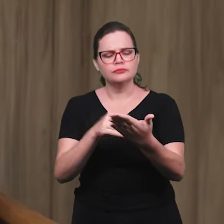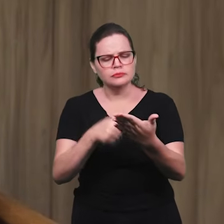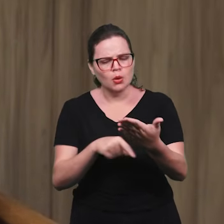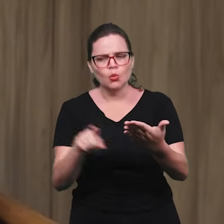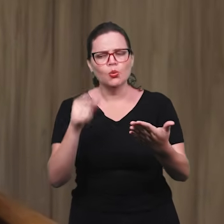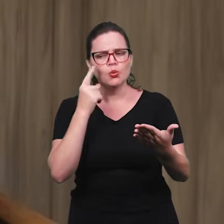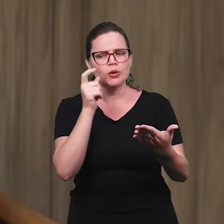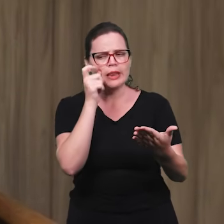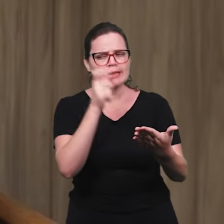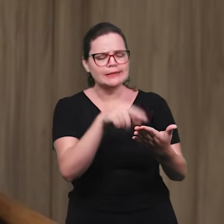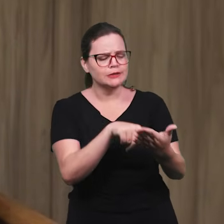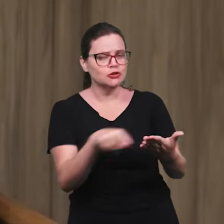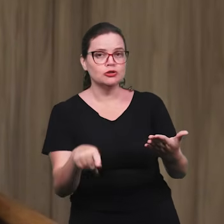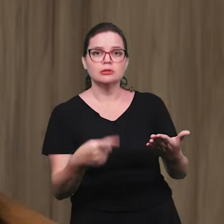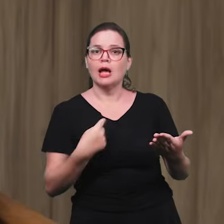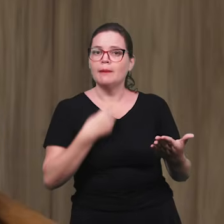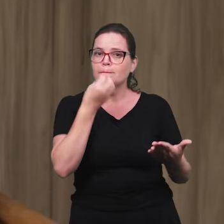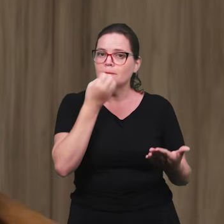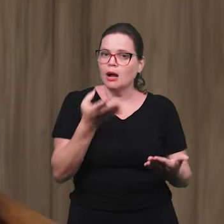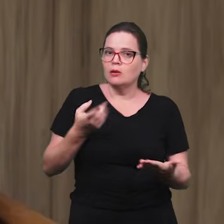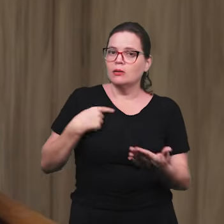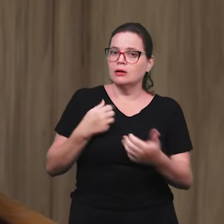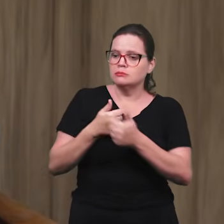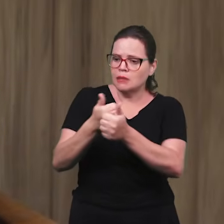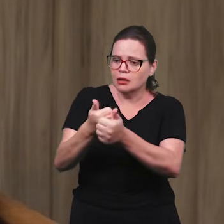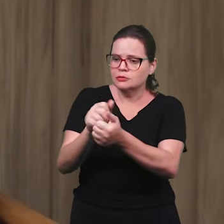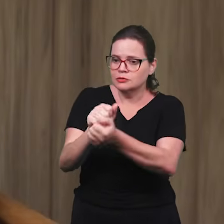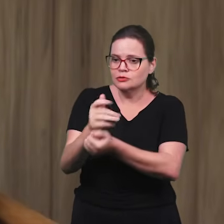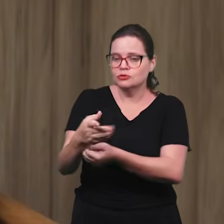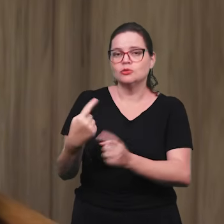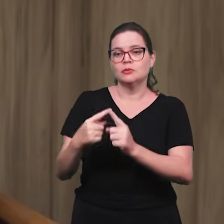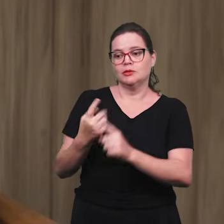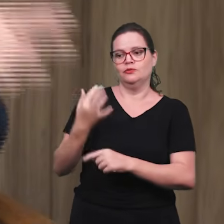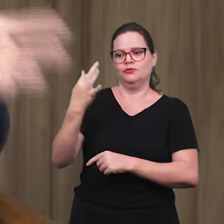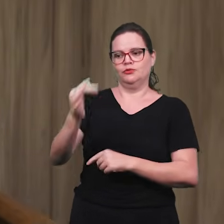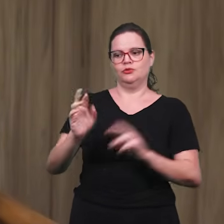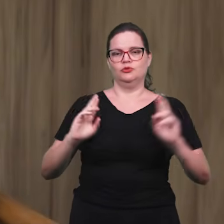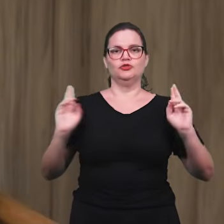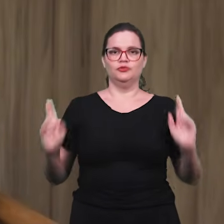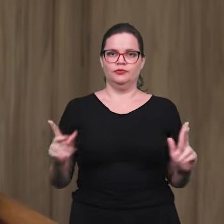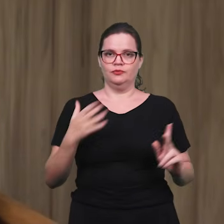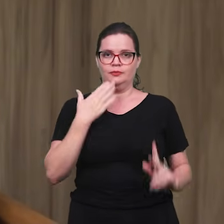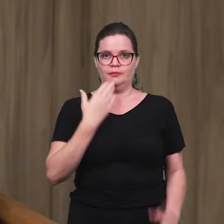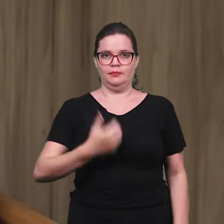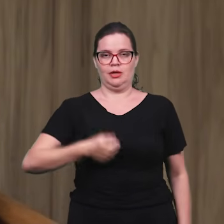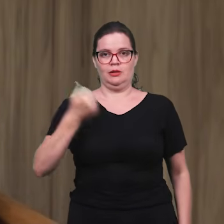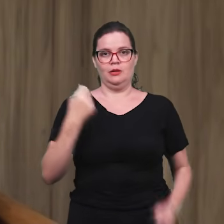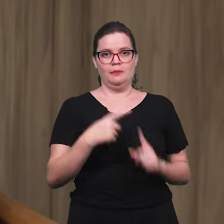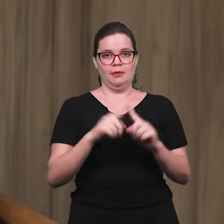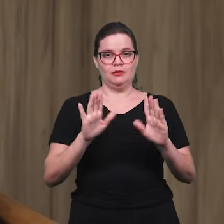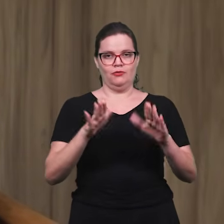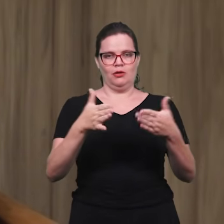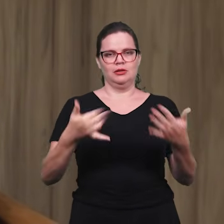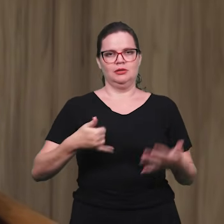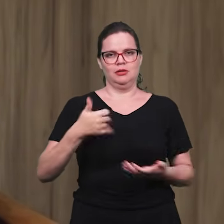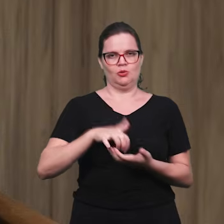você acompanhar de fato para que o futuro ele seja diferente. E especificamente para o